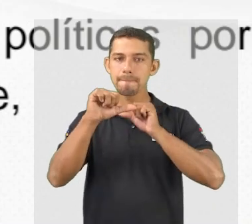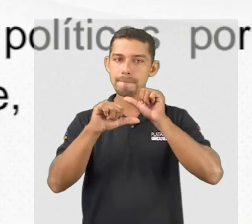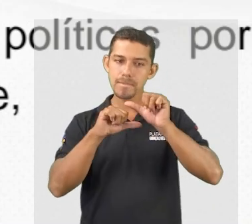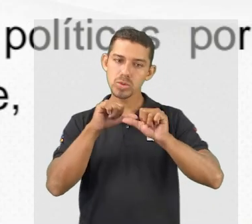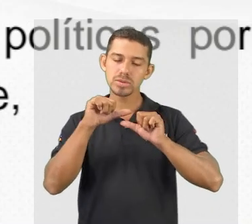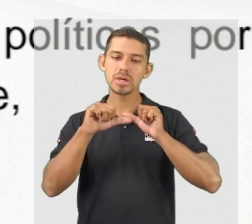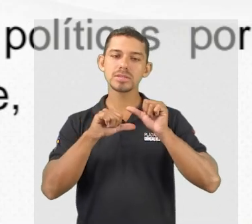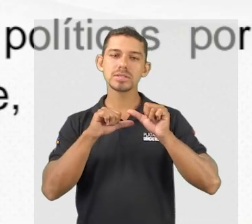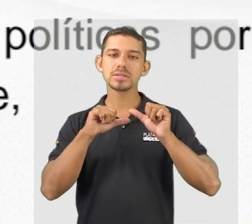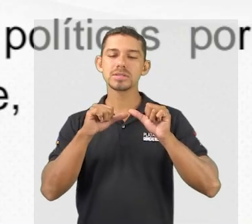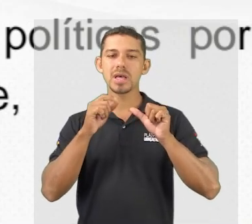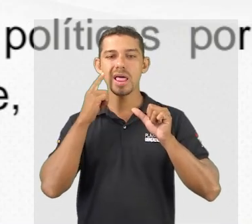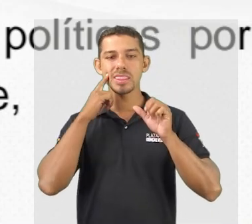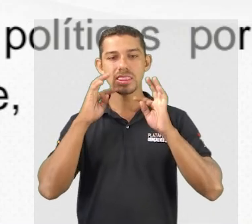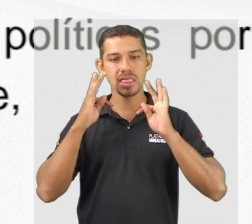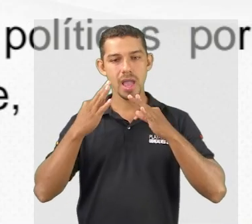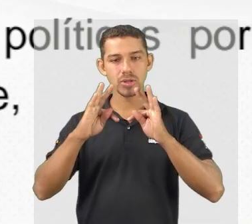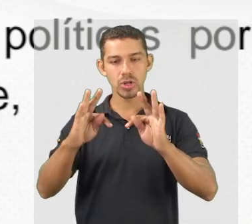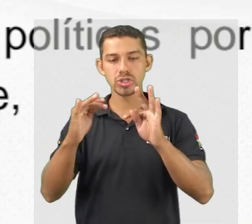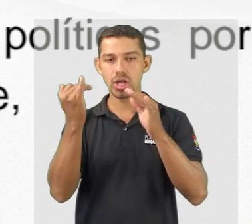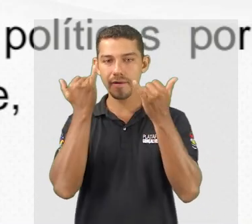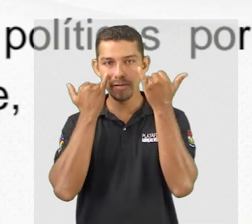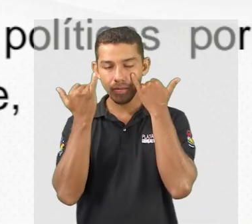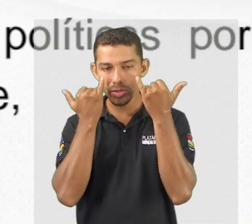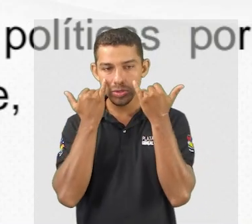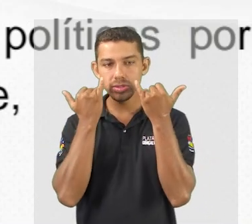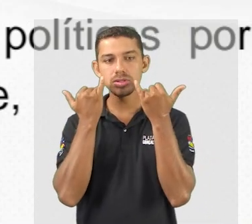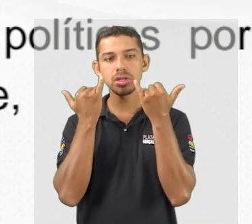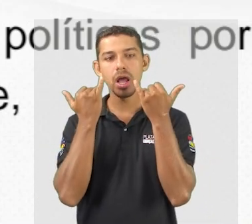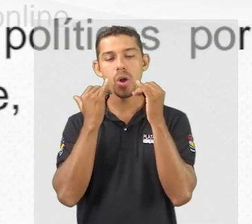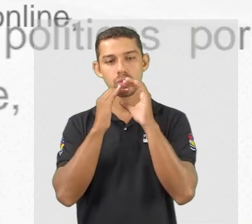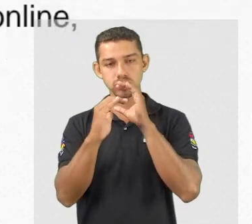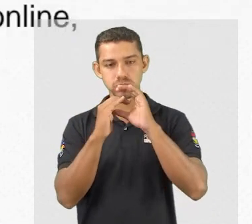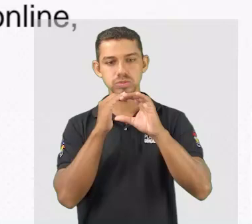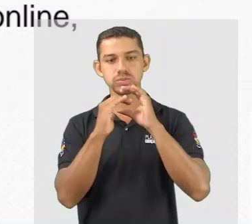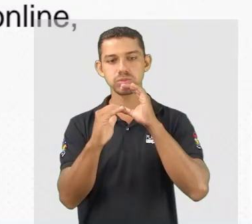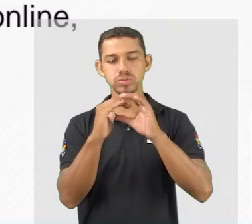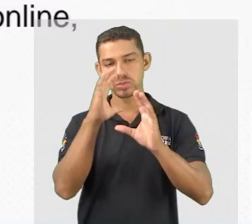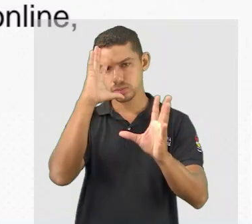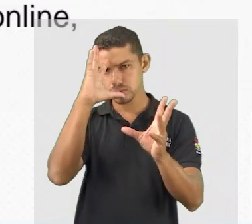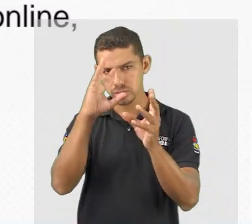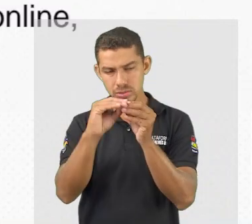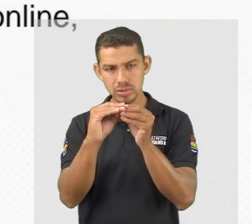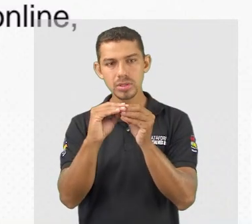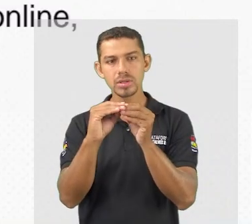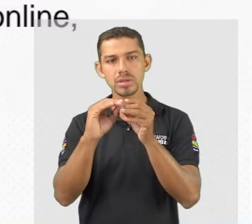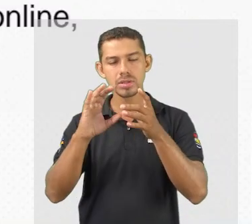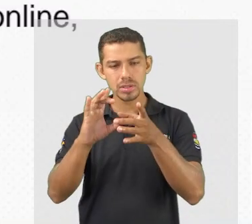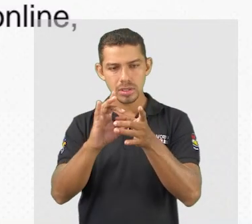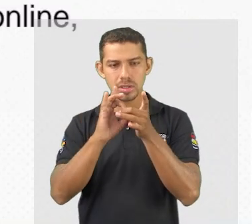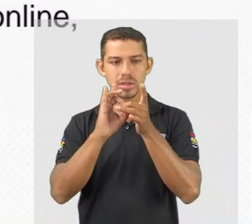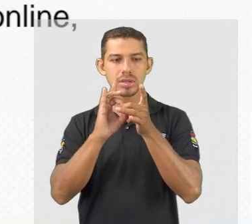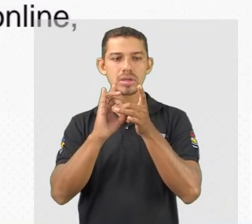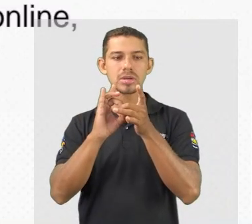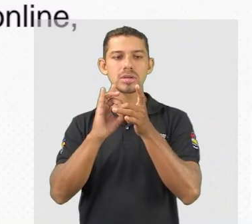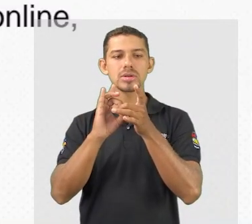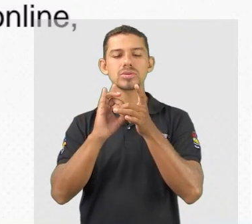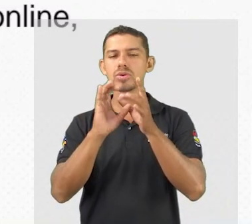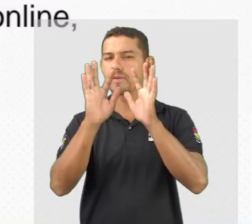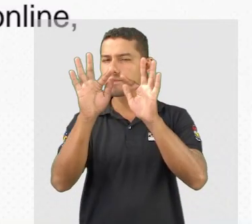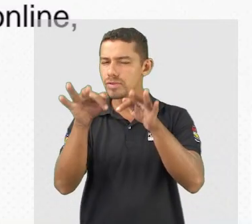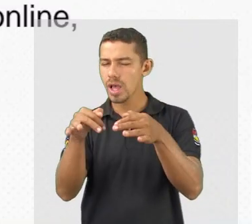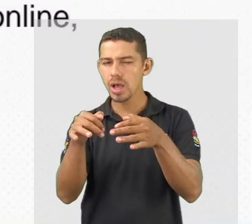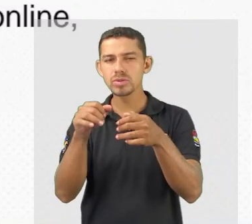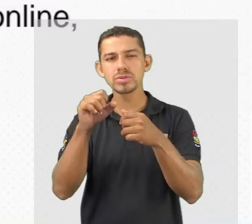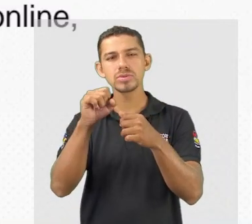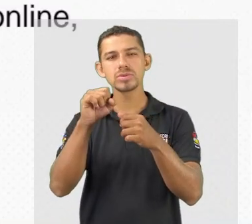nas tecnologias da informação e da comunicação, que, sobretudo, se acirraram ali no final dos